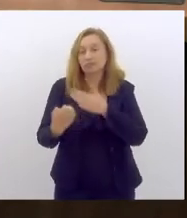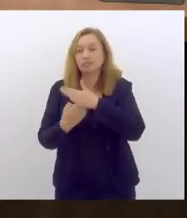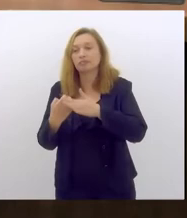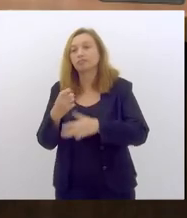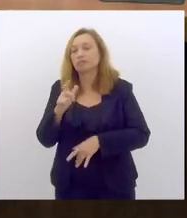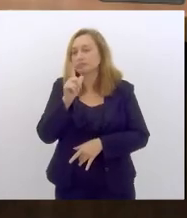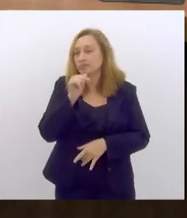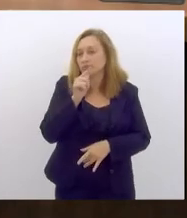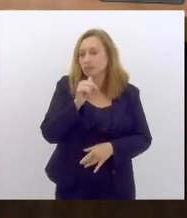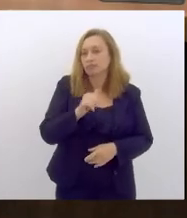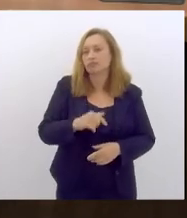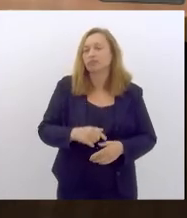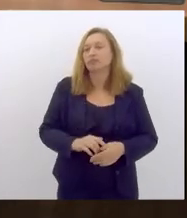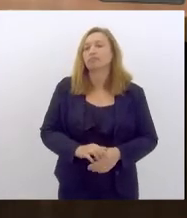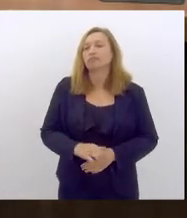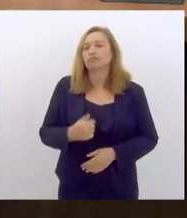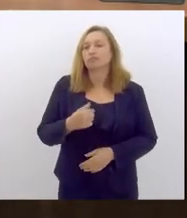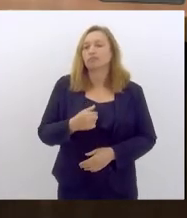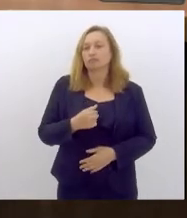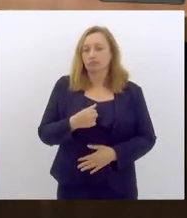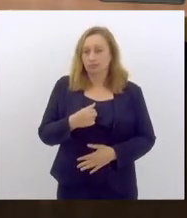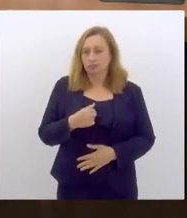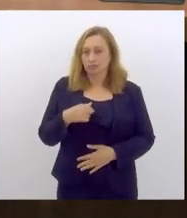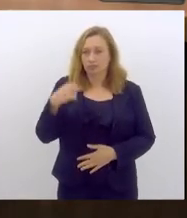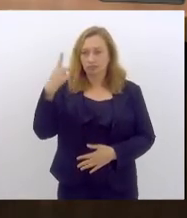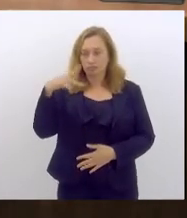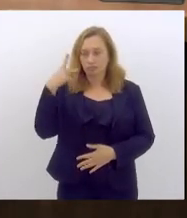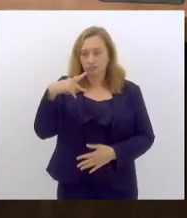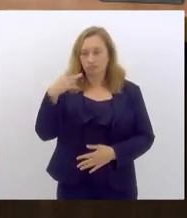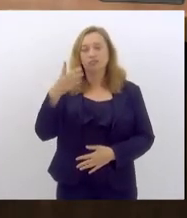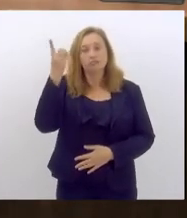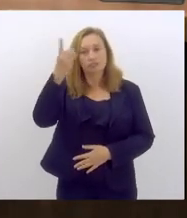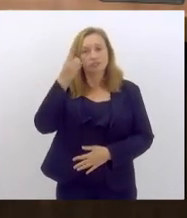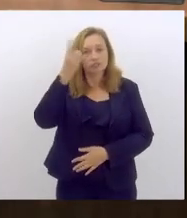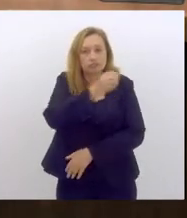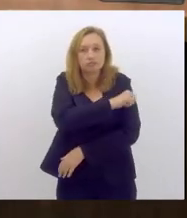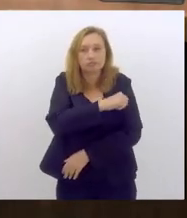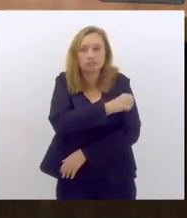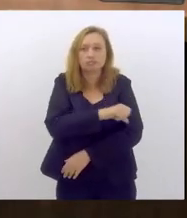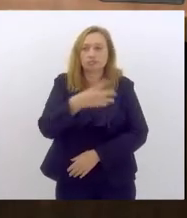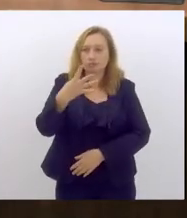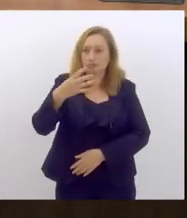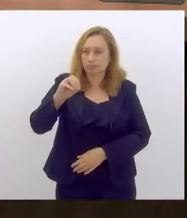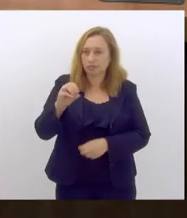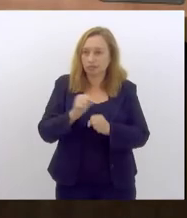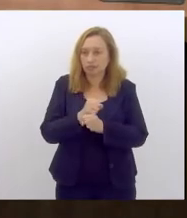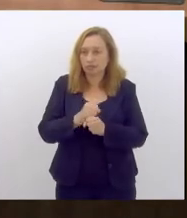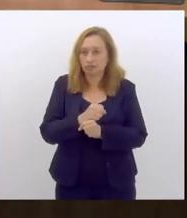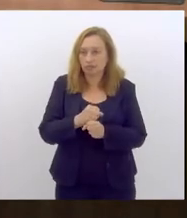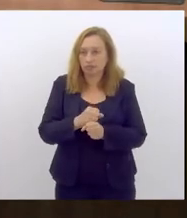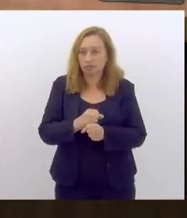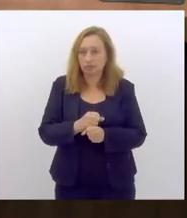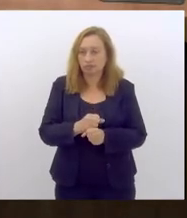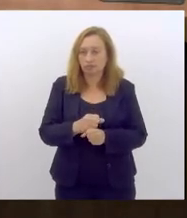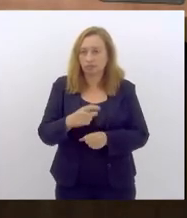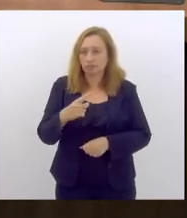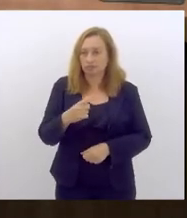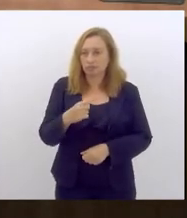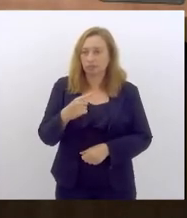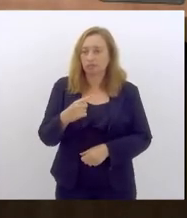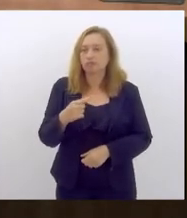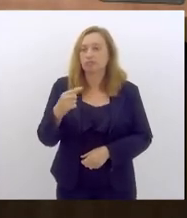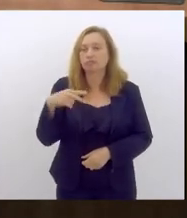incansável. Eu estou na política, deputada Regiane, há 40 anos. Eu me elegi vereador em